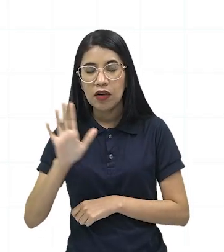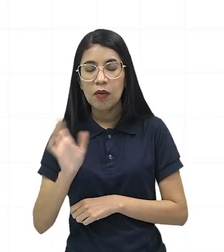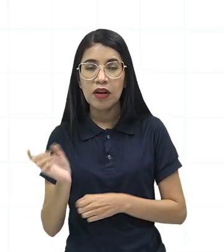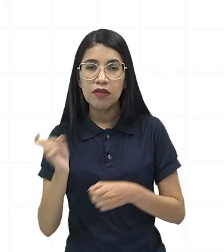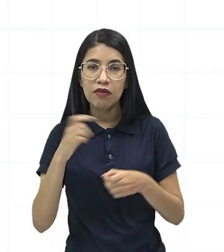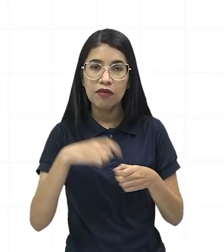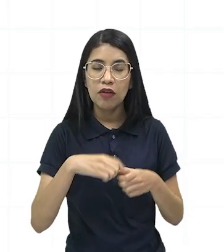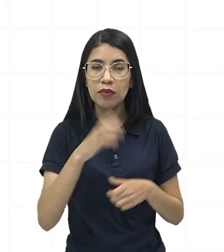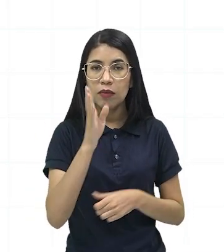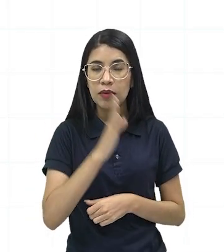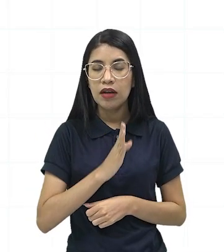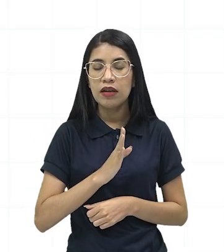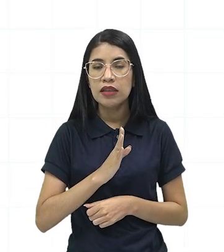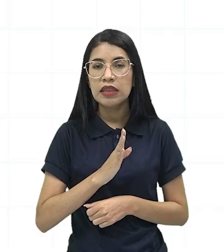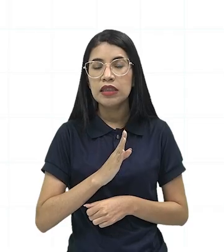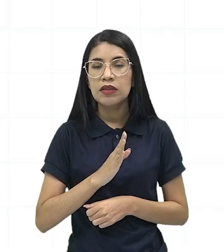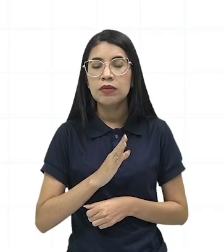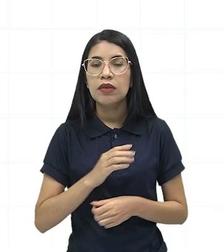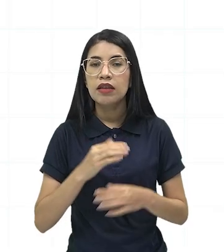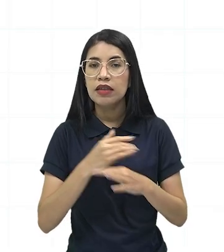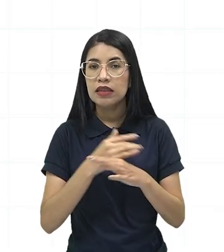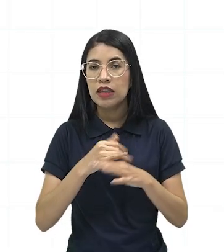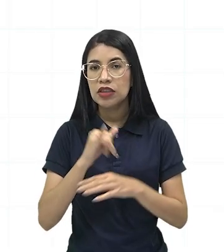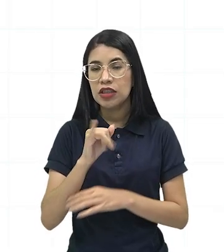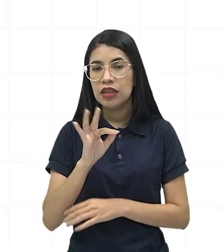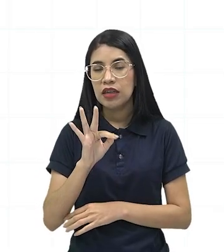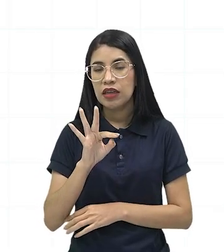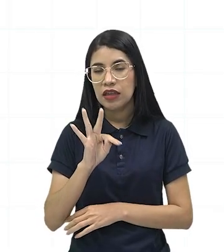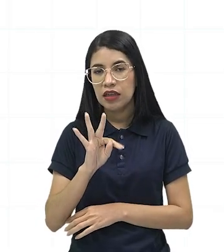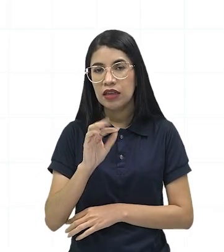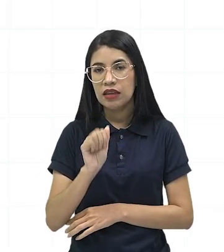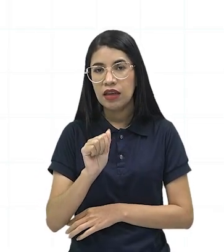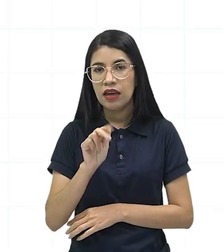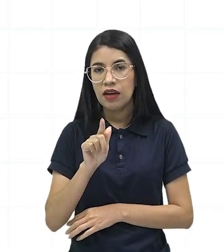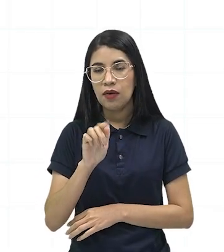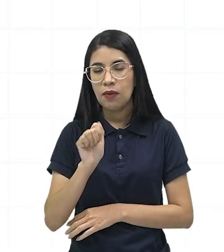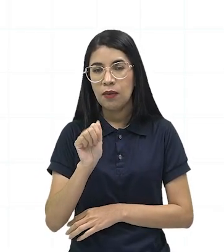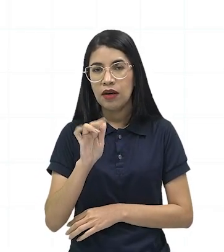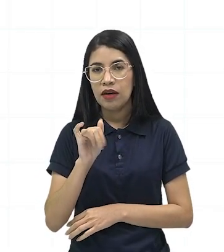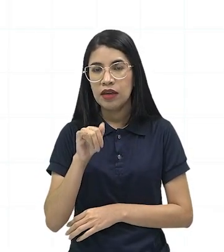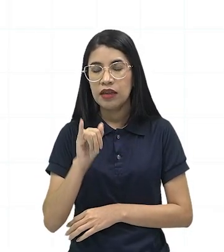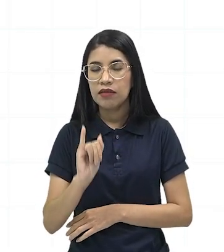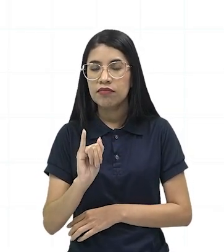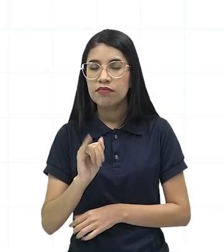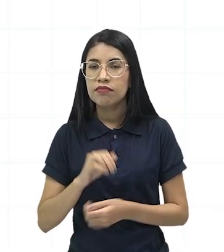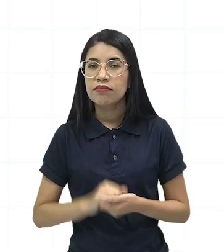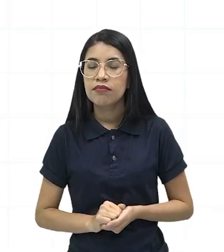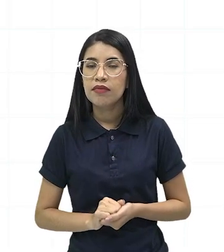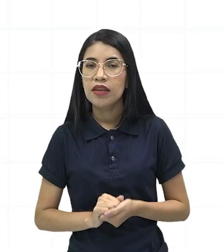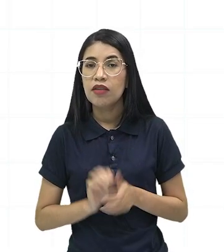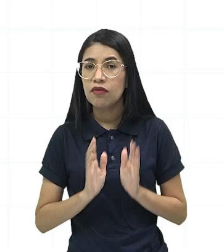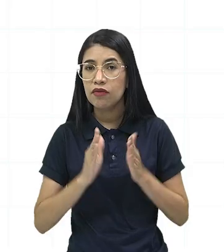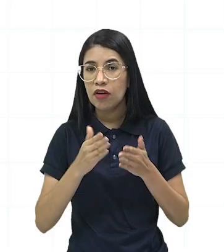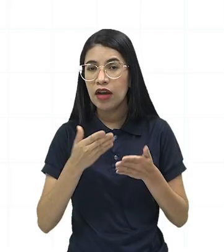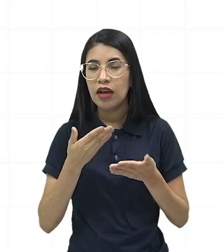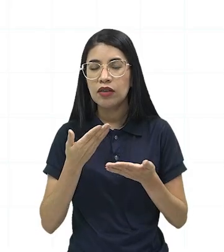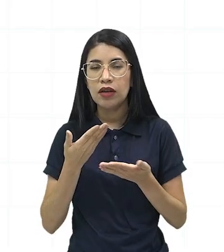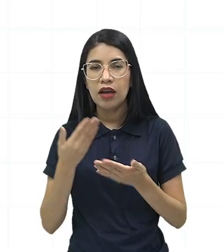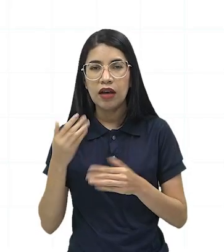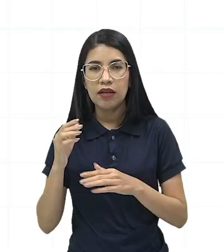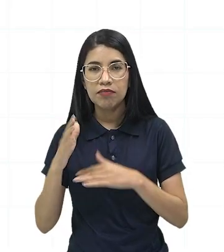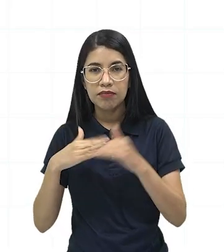sua terra natal em Itaguaí e se dedicar ainda mais à sua profissão. Qual é a verossimilhança que está acontecendo